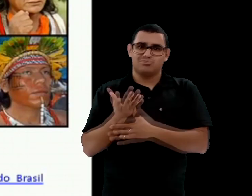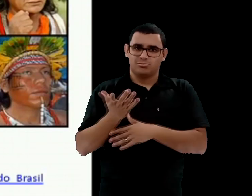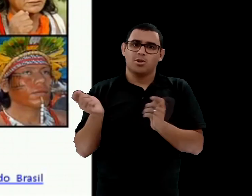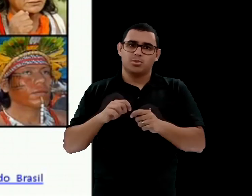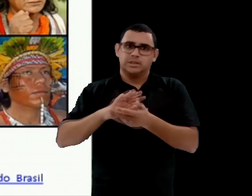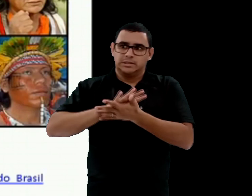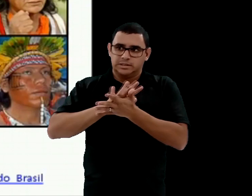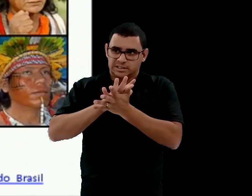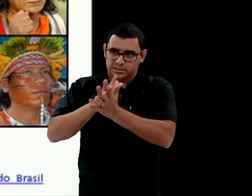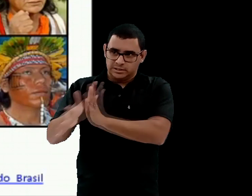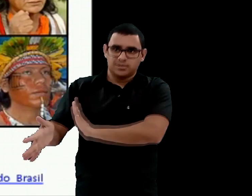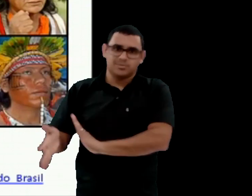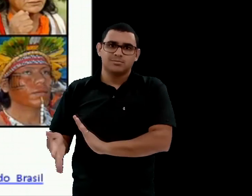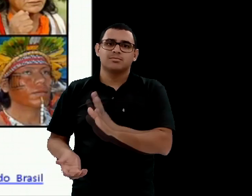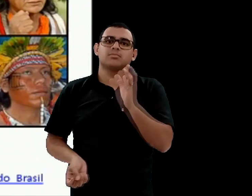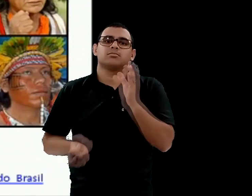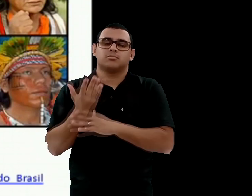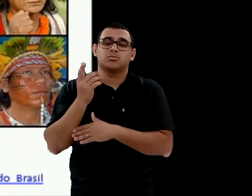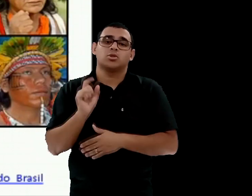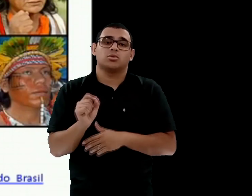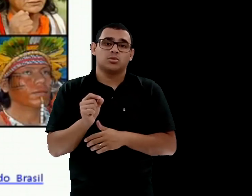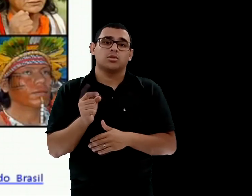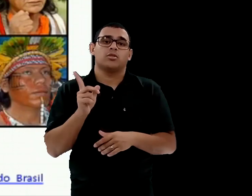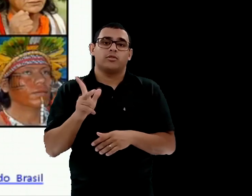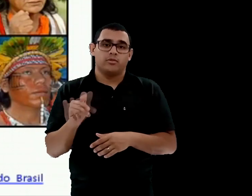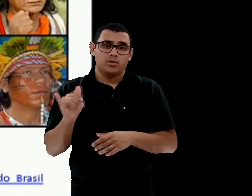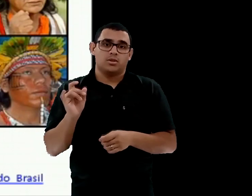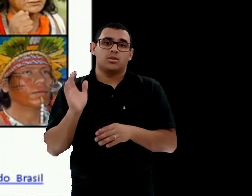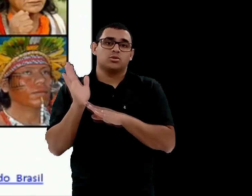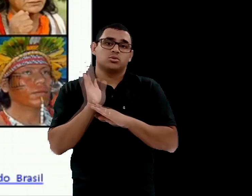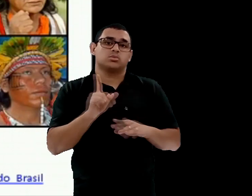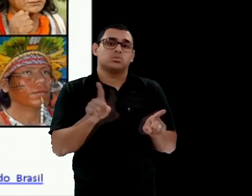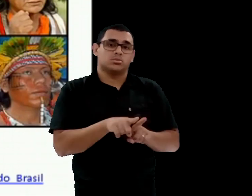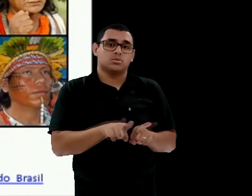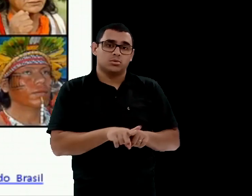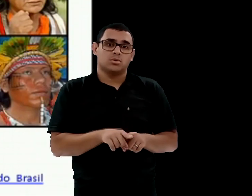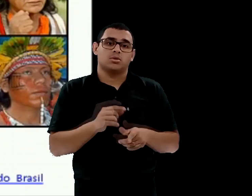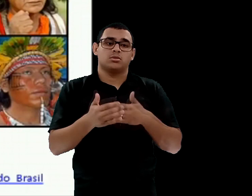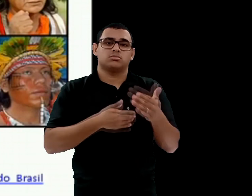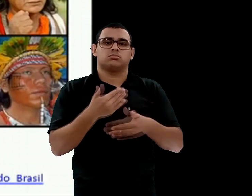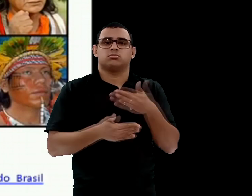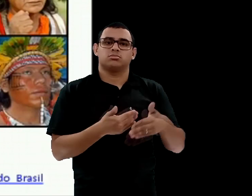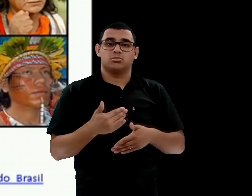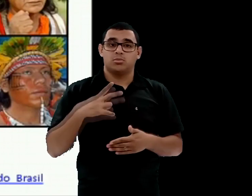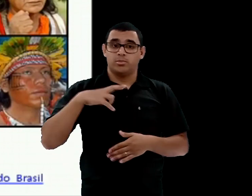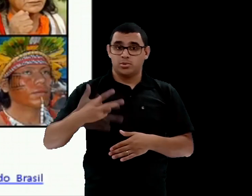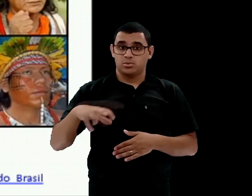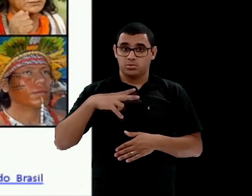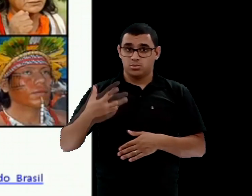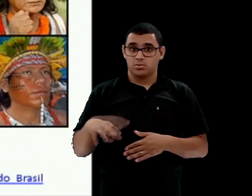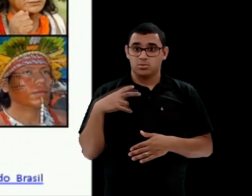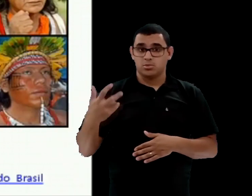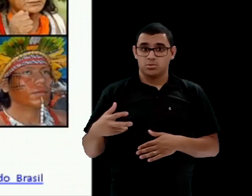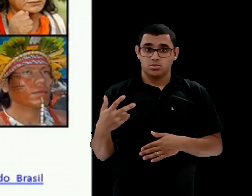população. Então, essa redução vai contribuir também, né, para posteriormente